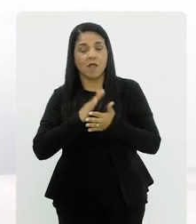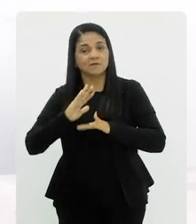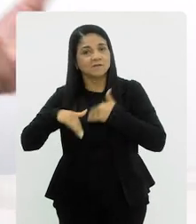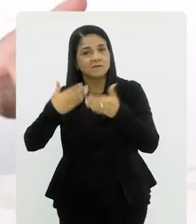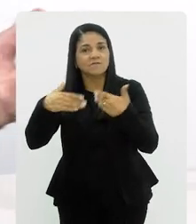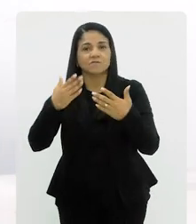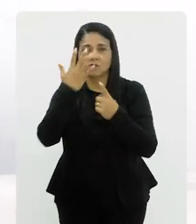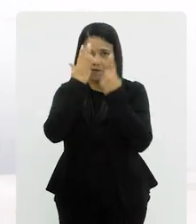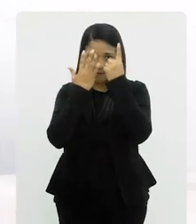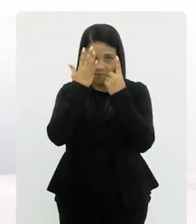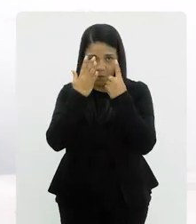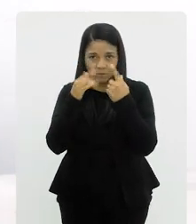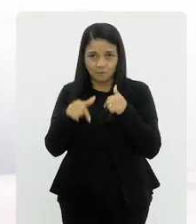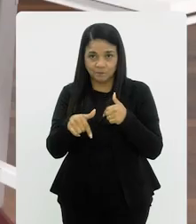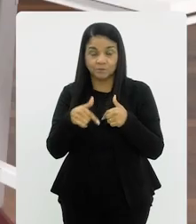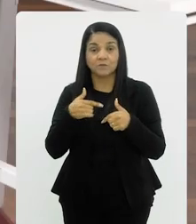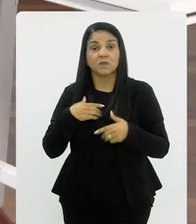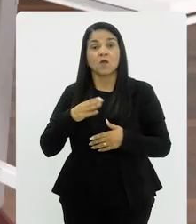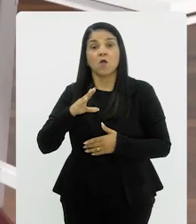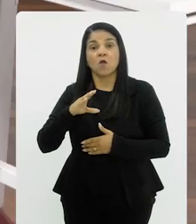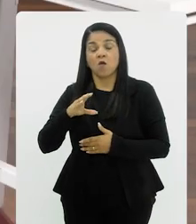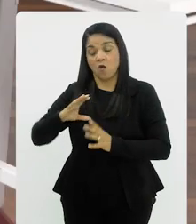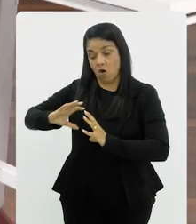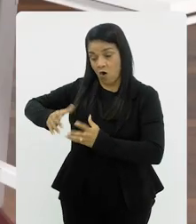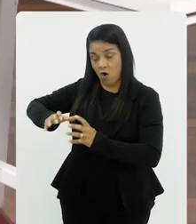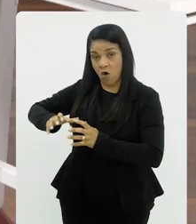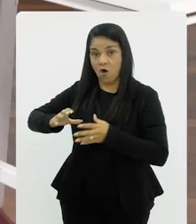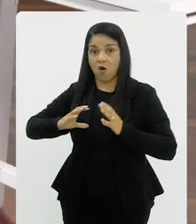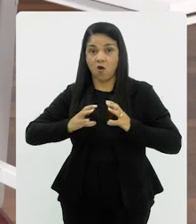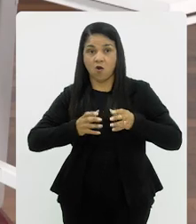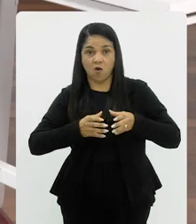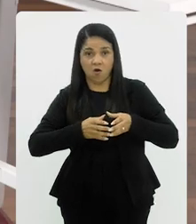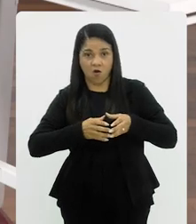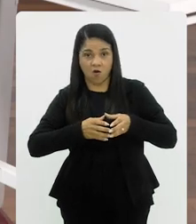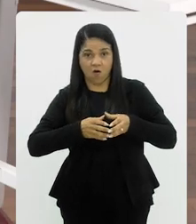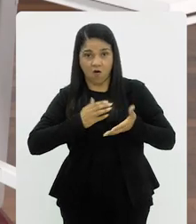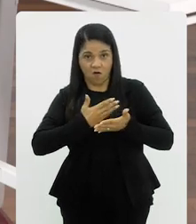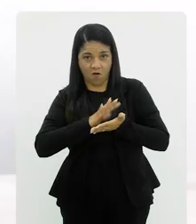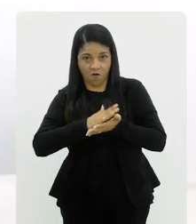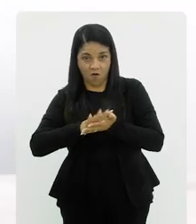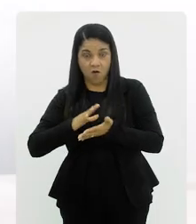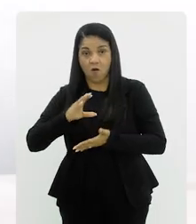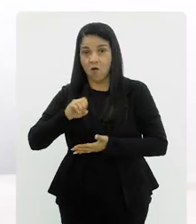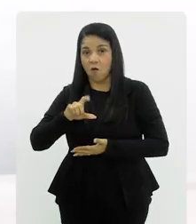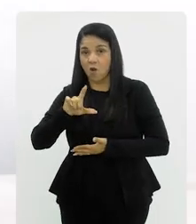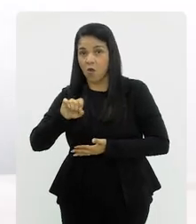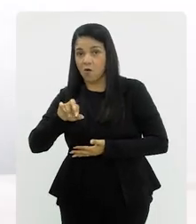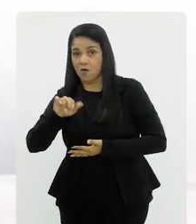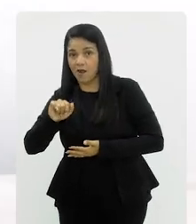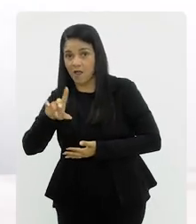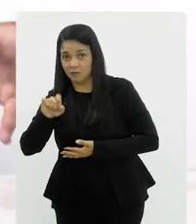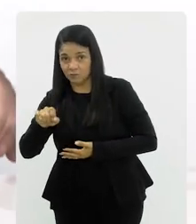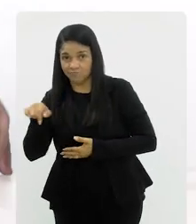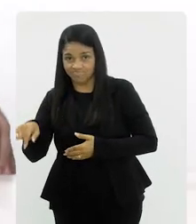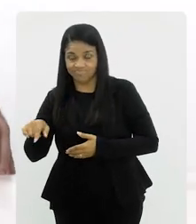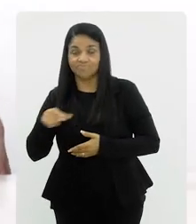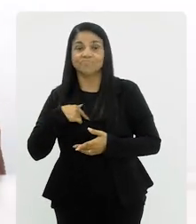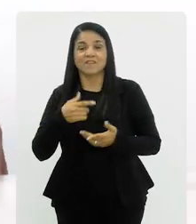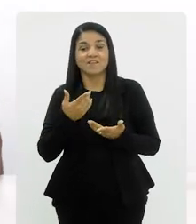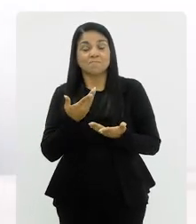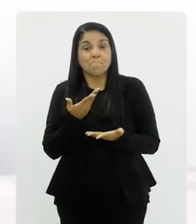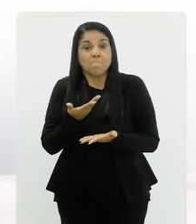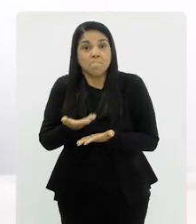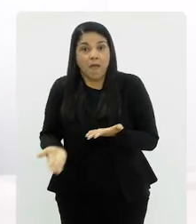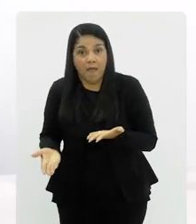a desenvolver o carnaval daquele ano. Ainda na Colorado. Ainda no Colorado. E naquele ano a escola cai e o presidente que